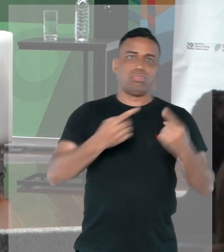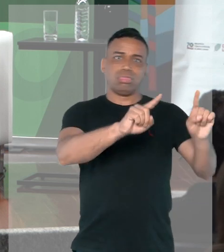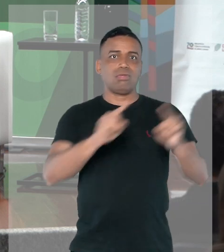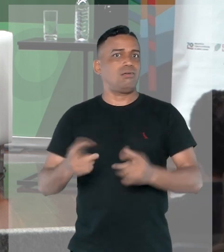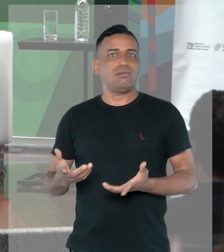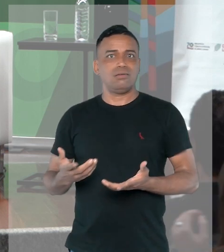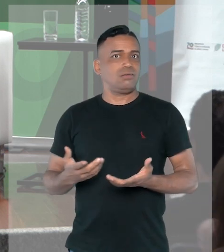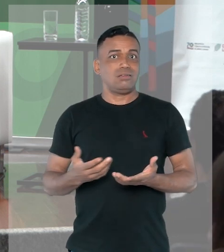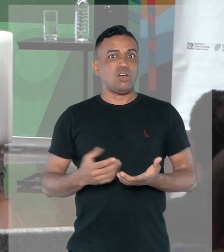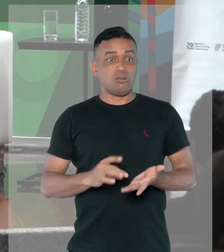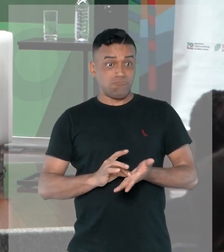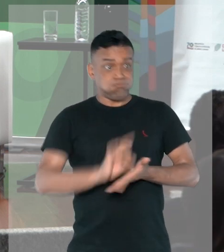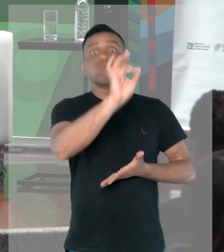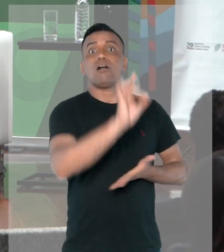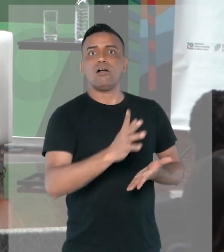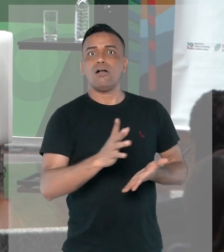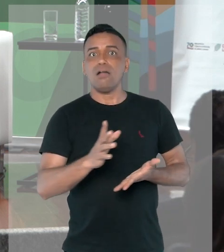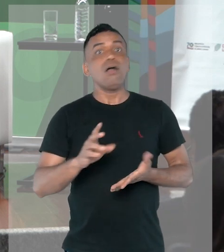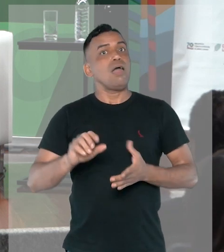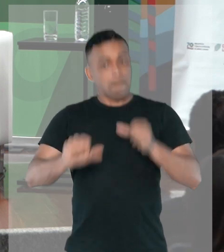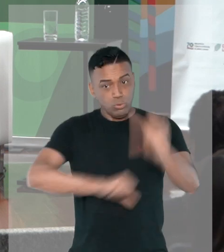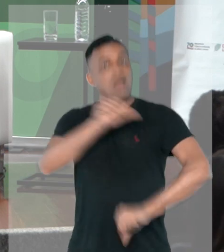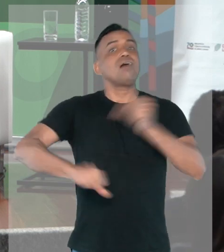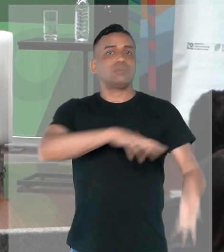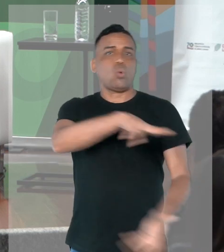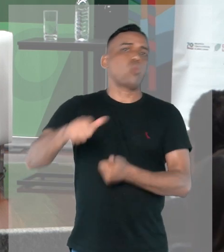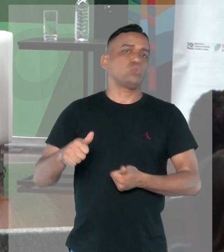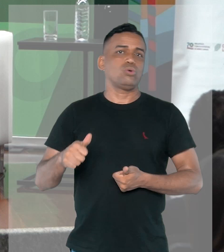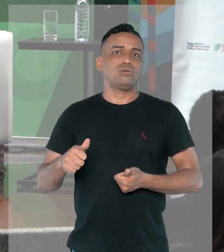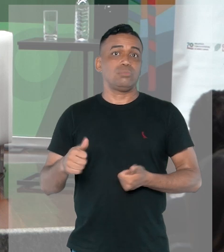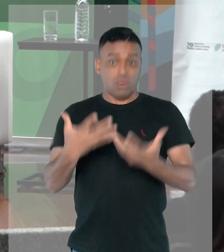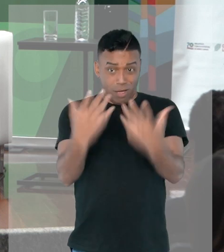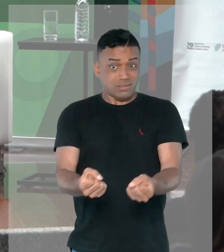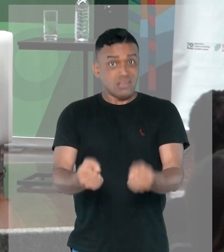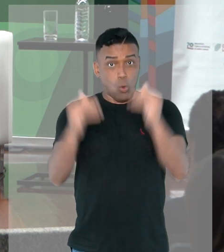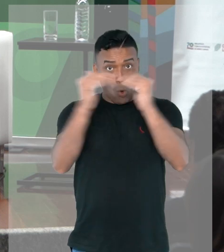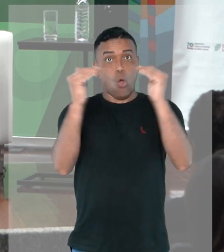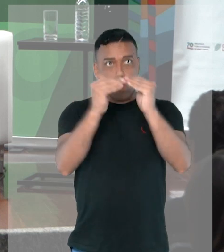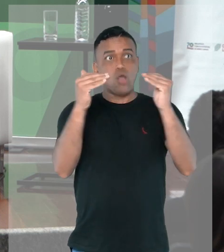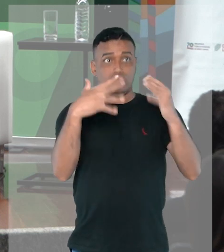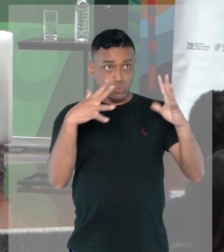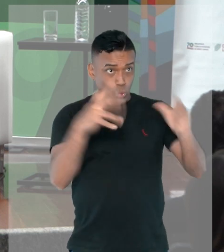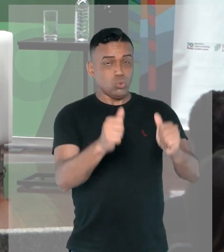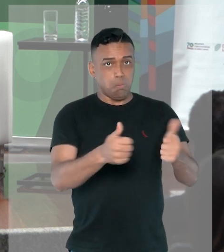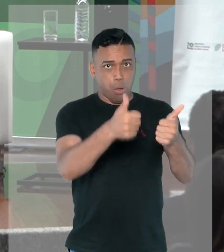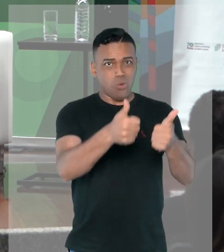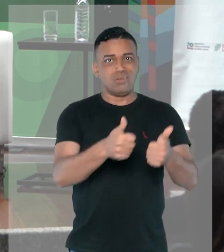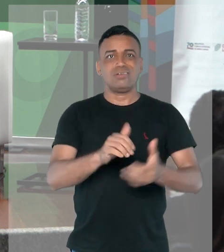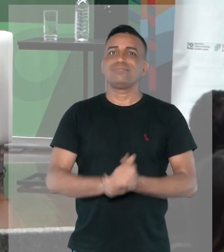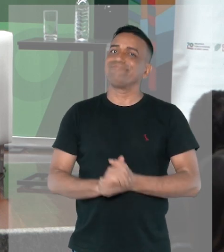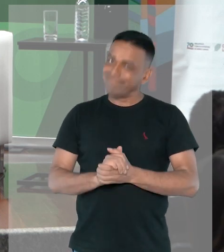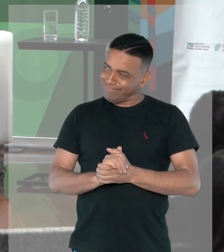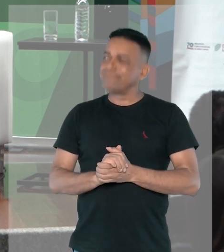indignados. E a nossa indignação é a alavanca de transformação do mundo. Porque se eu concordo com tudo, acho que tudo está bom, a coisa